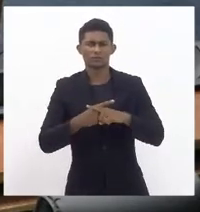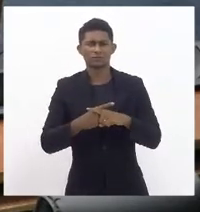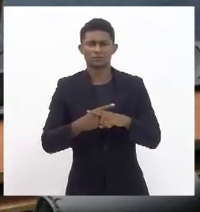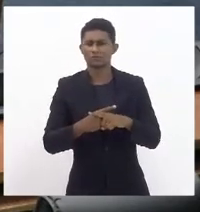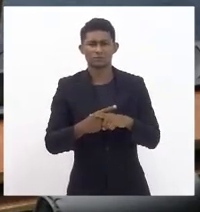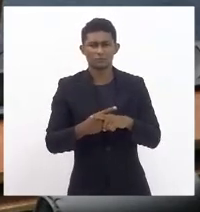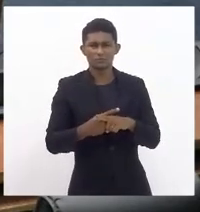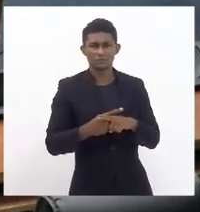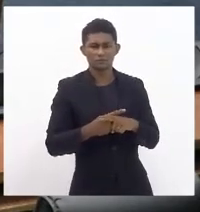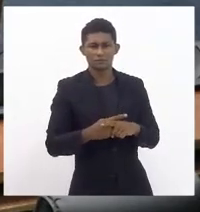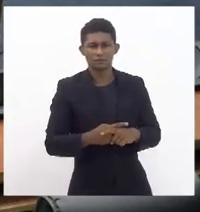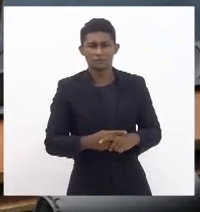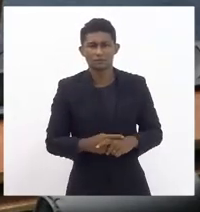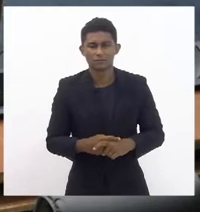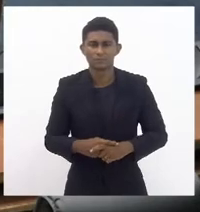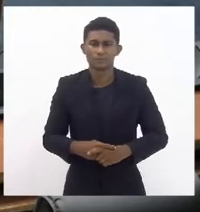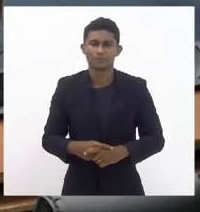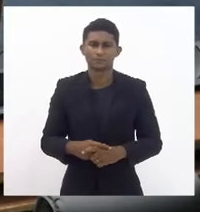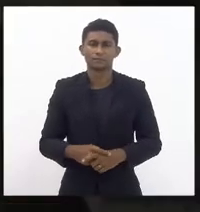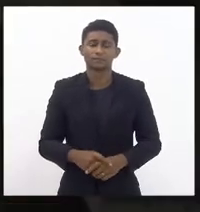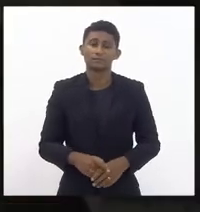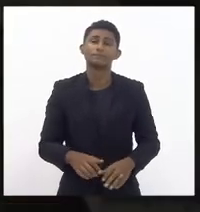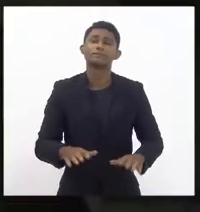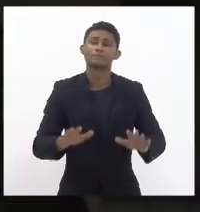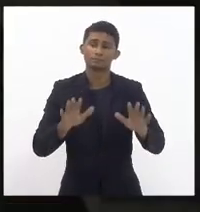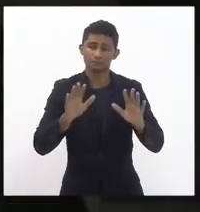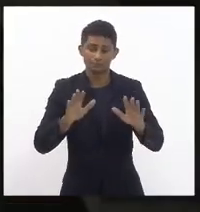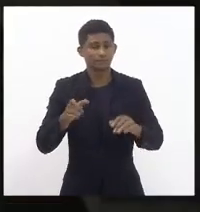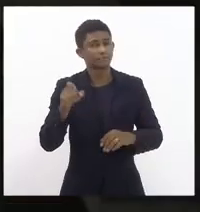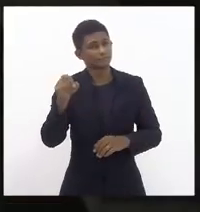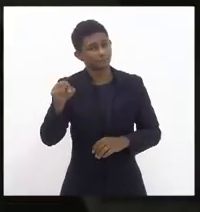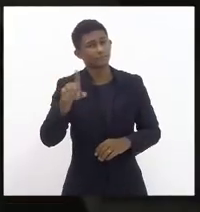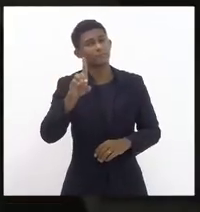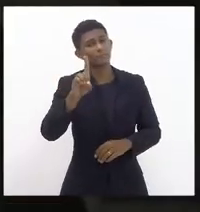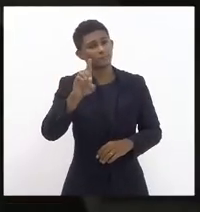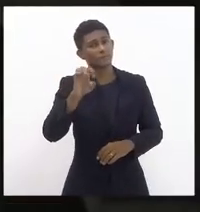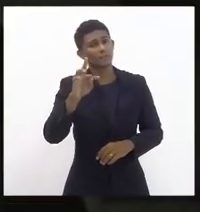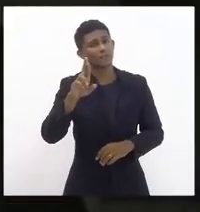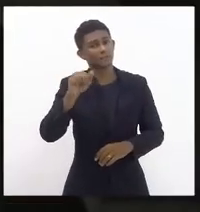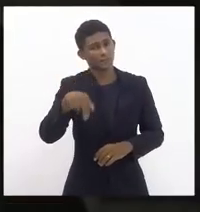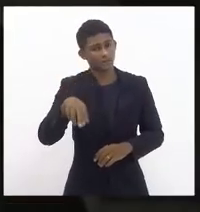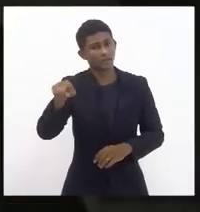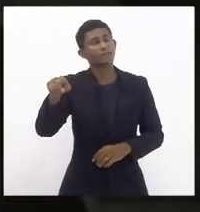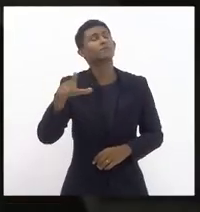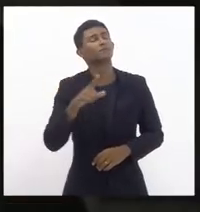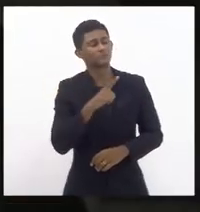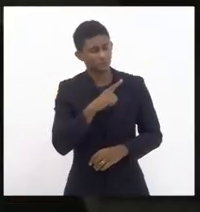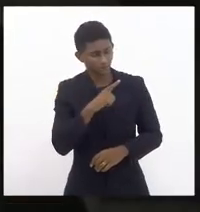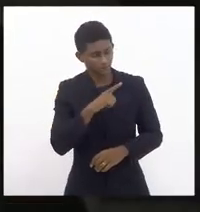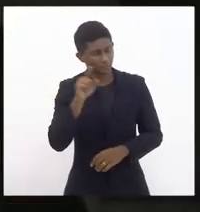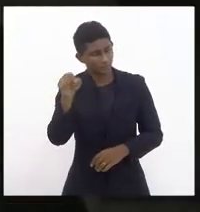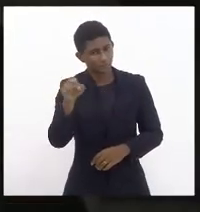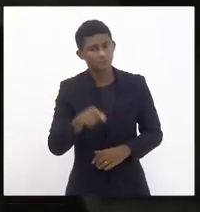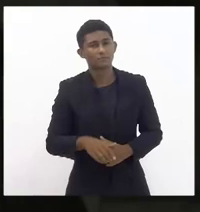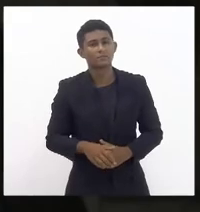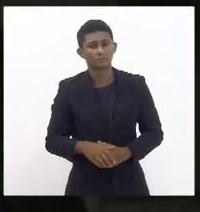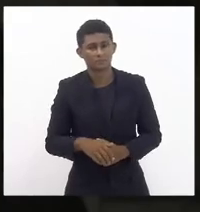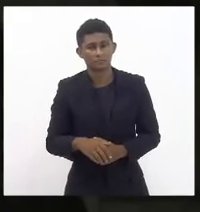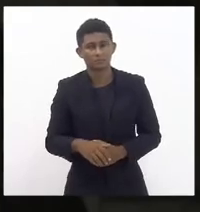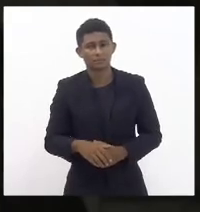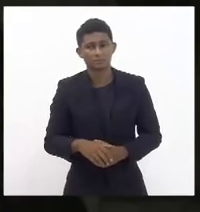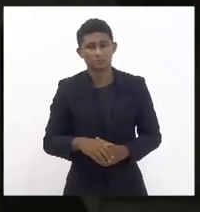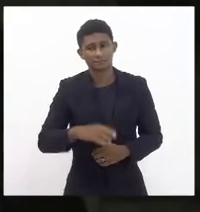uma com a outra né mas é uma forma de estorquir o cidadão Principalmente